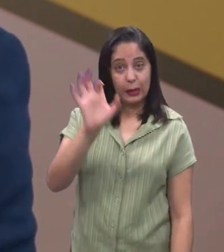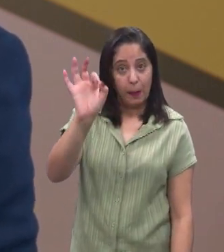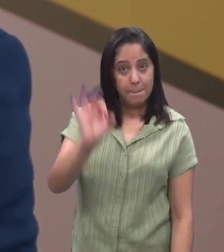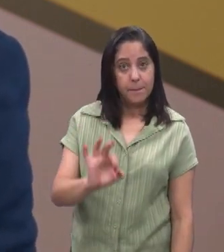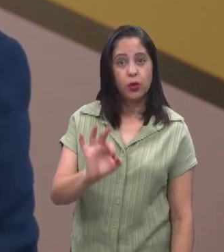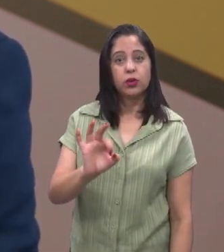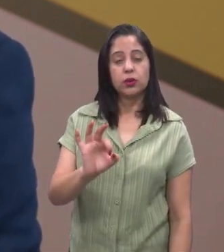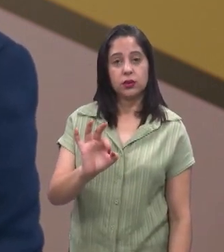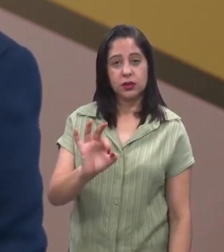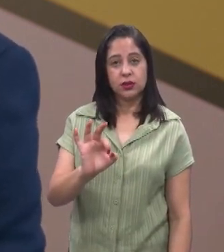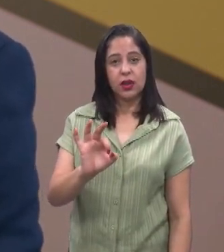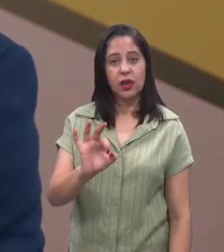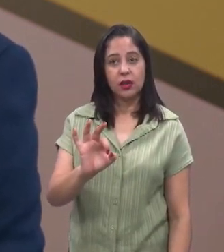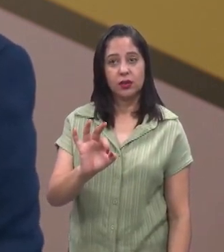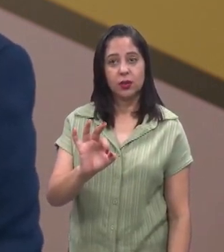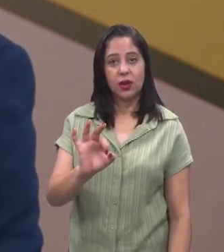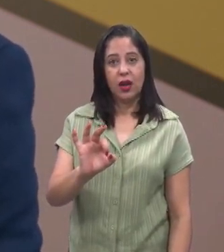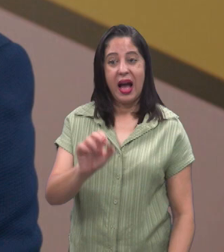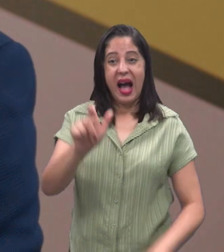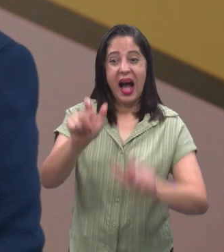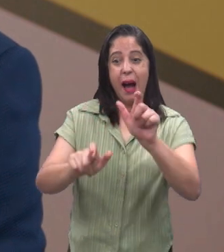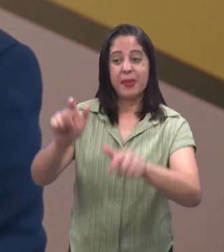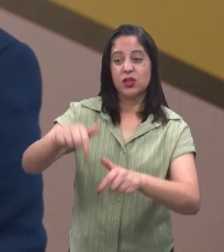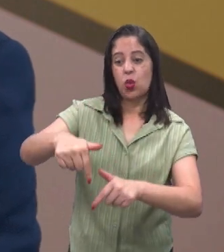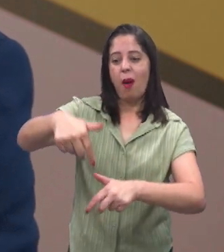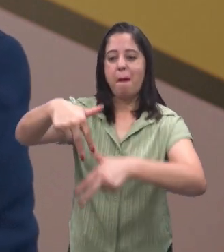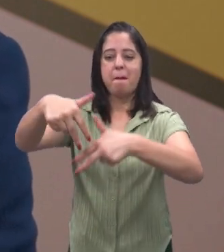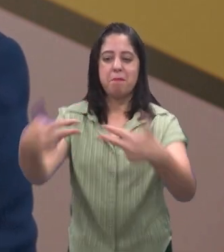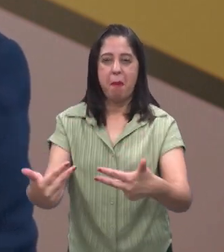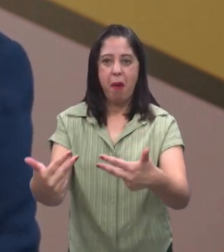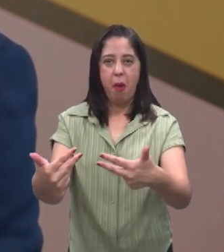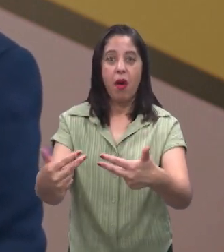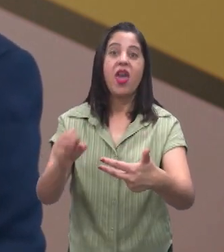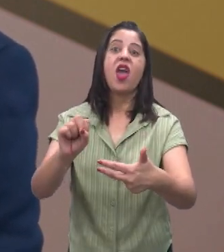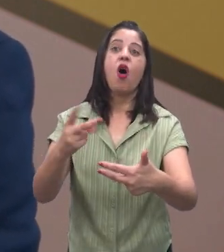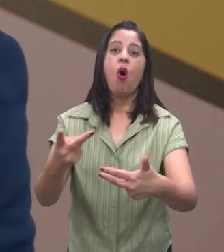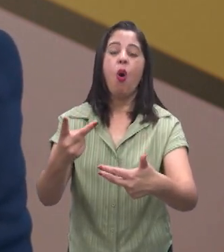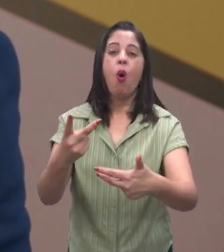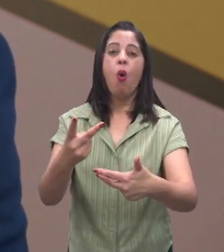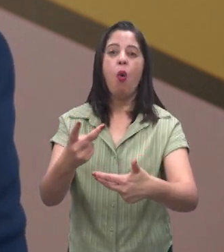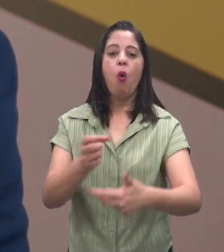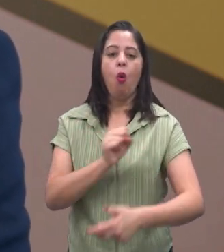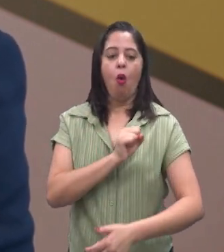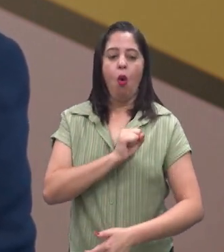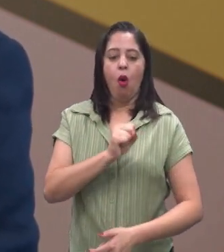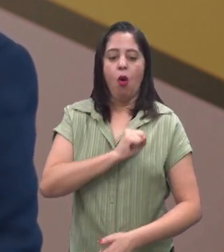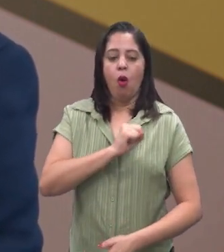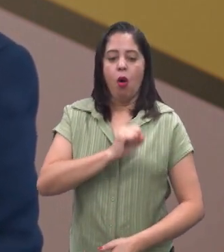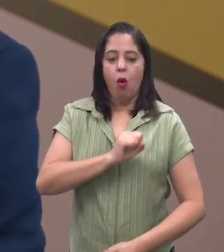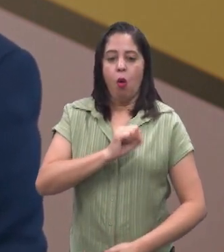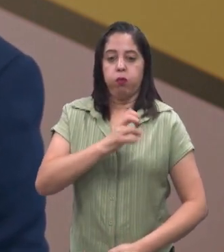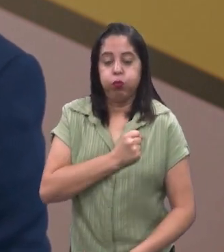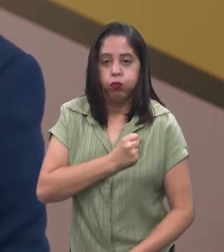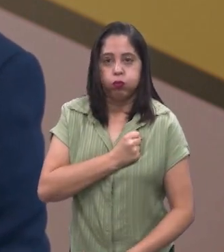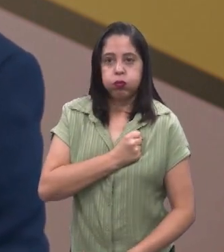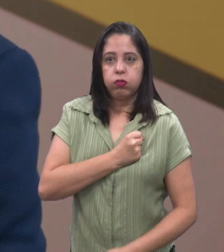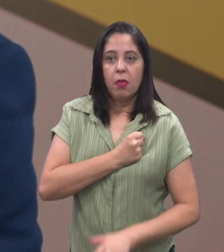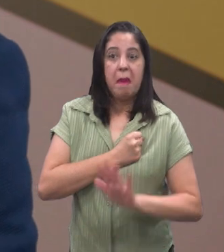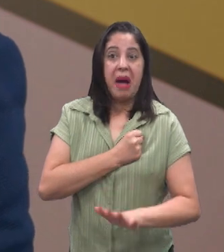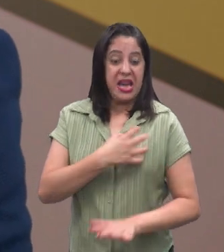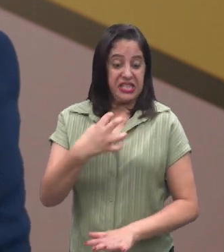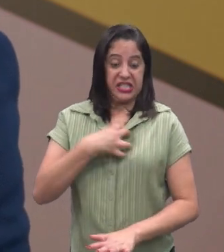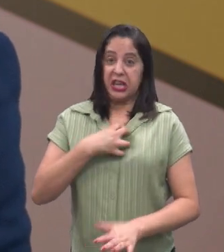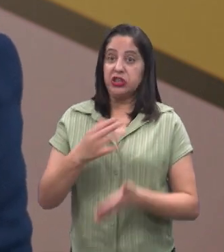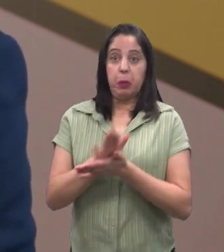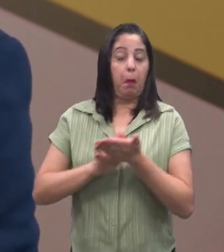vezes, ela se apresenta como morte ou infarto, ou seja, a pessoa não sente nada. De um dia para o outro ela falece ou